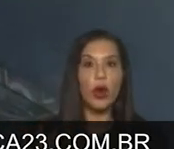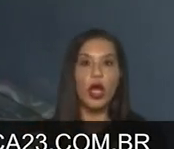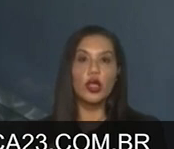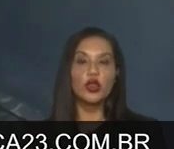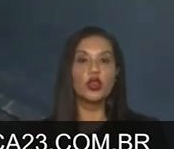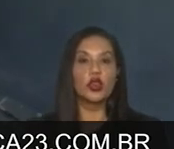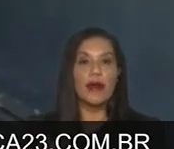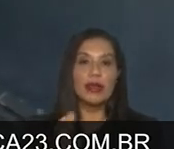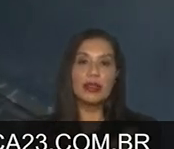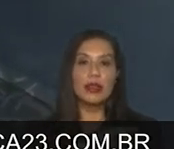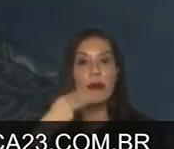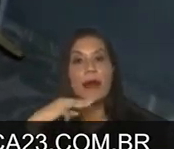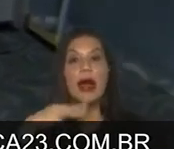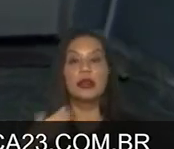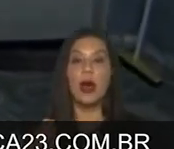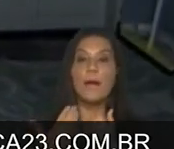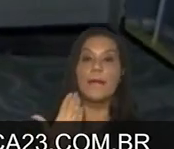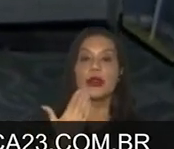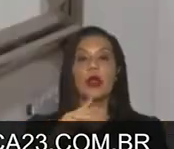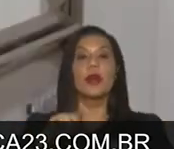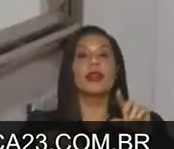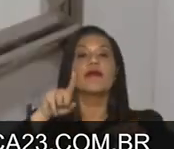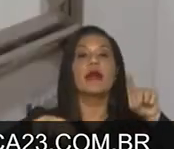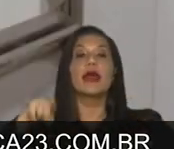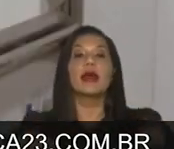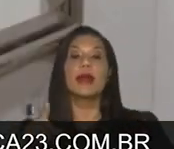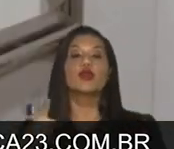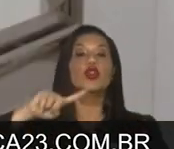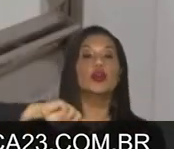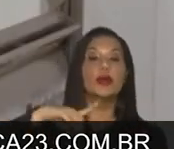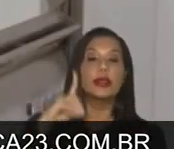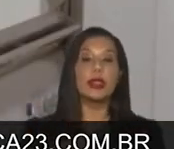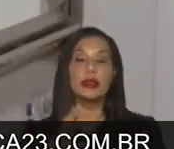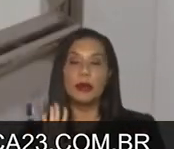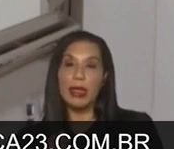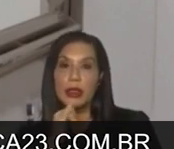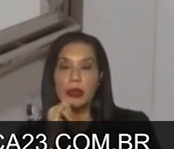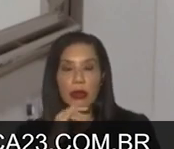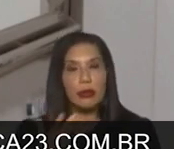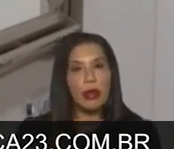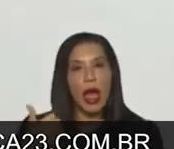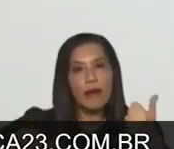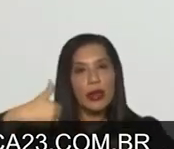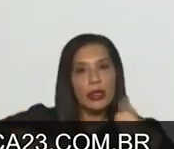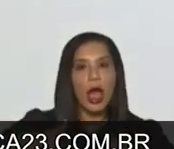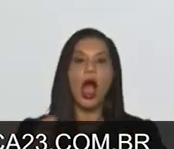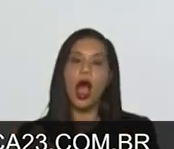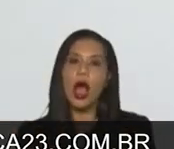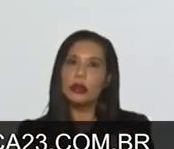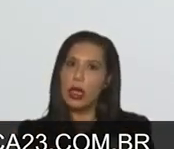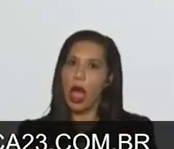a proteção dela varia dependendo do tipo de dengue. Porém, ao calcular a eficácia global do imunizante, ele